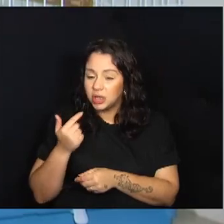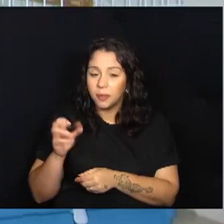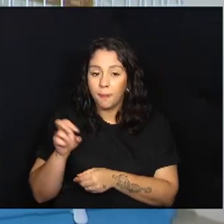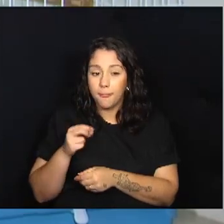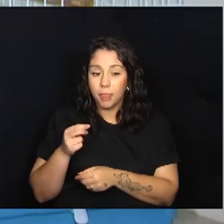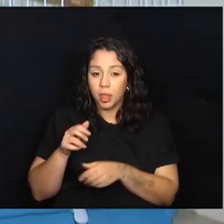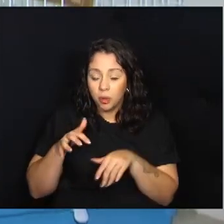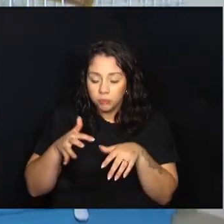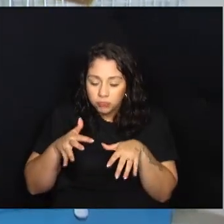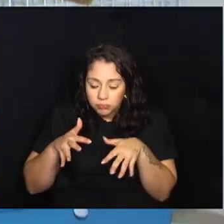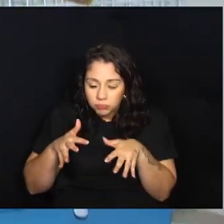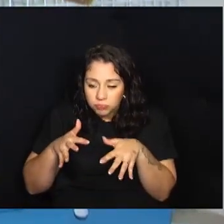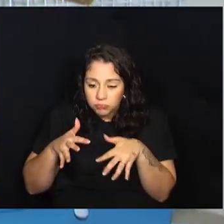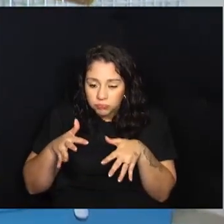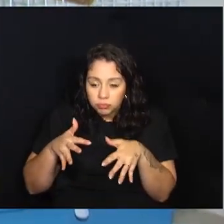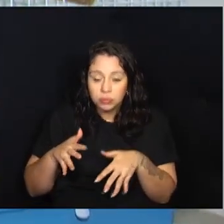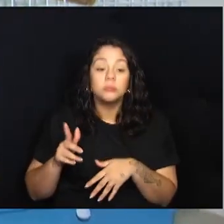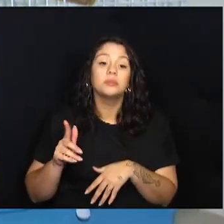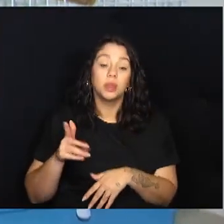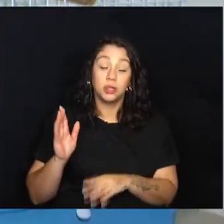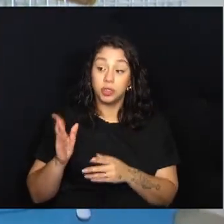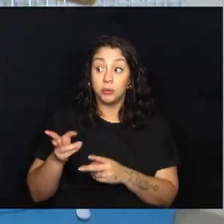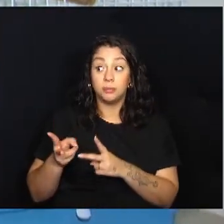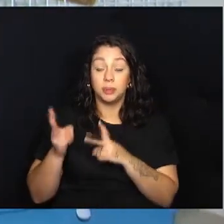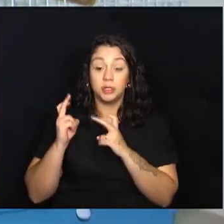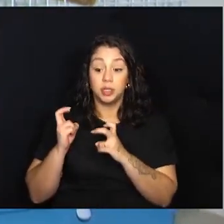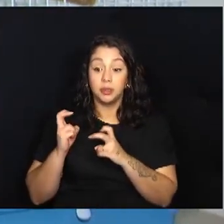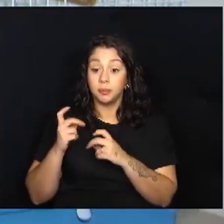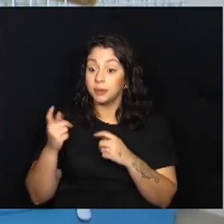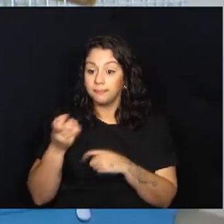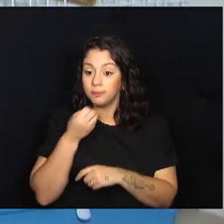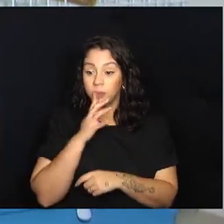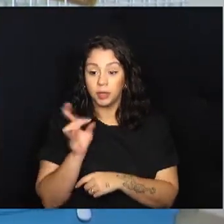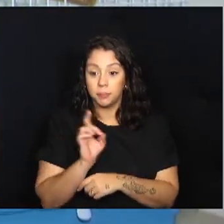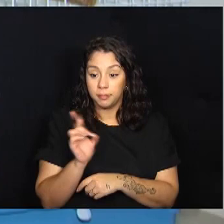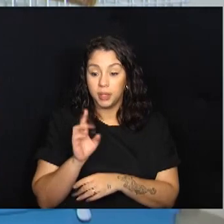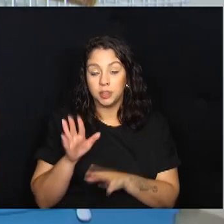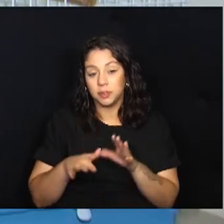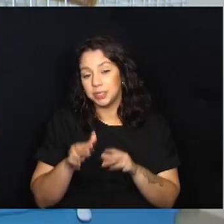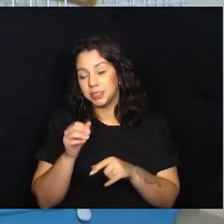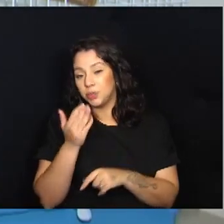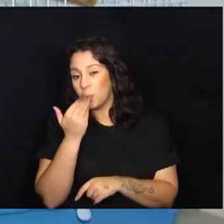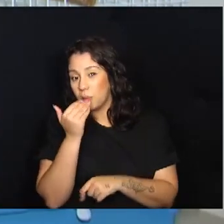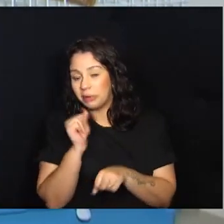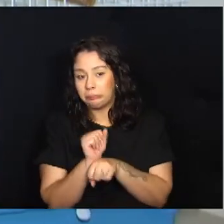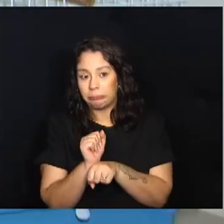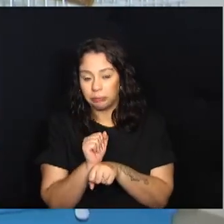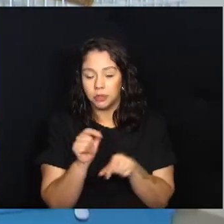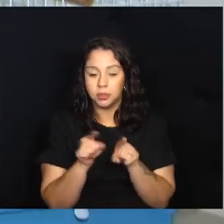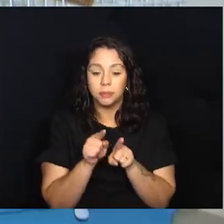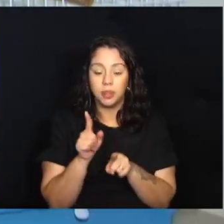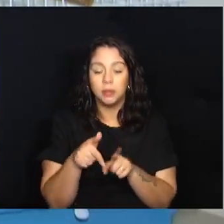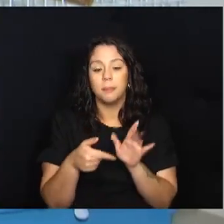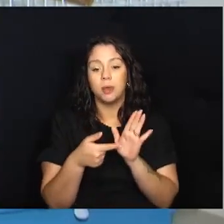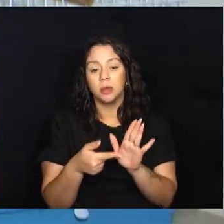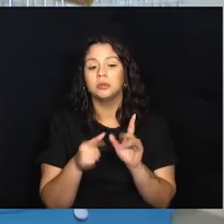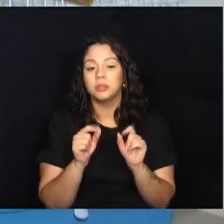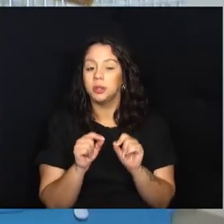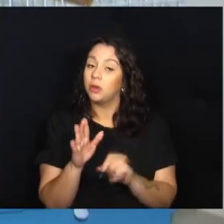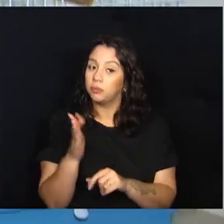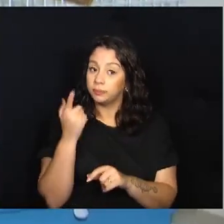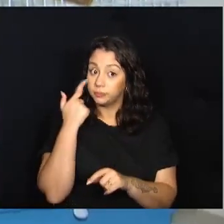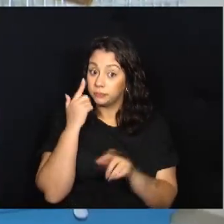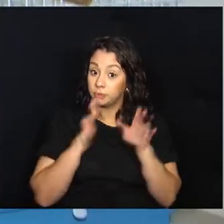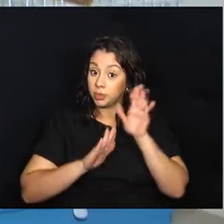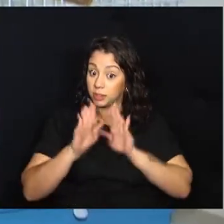tremendo as peninhas, o próprio tutor já percebe que a ave ali não está bem, às vezes para de comer, né? Então são sinais que a gente fala, ó,